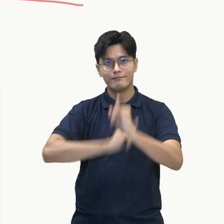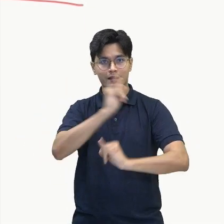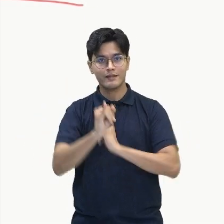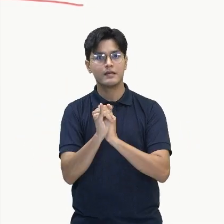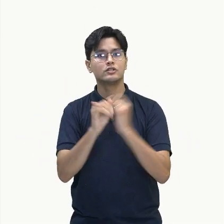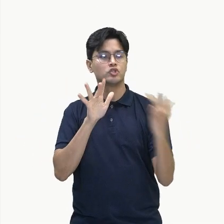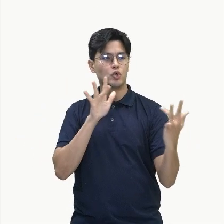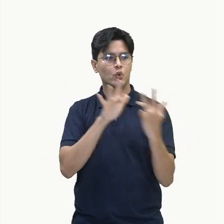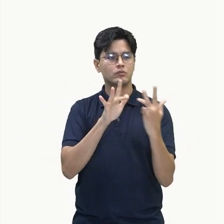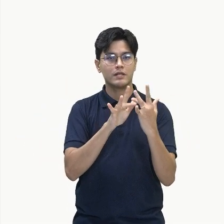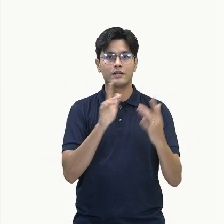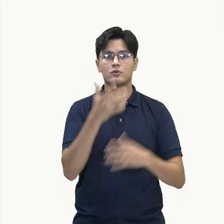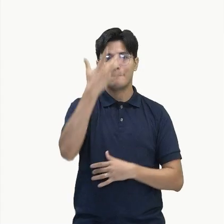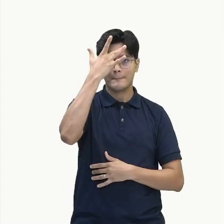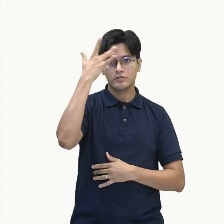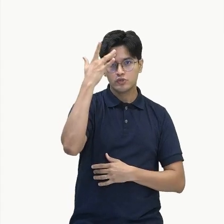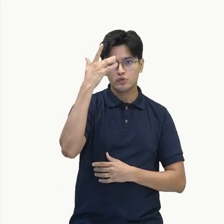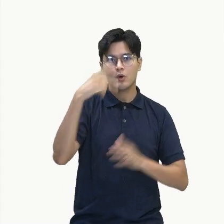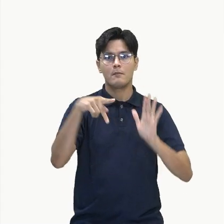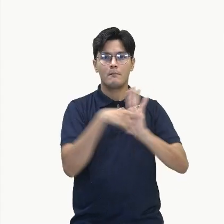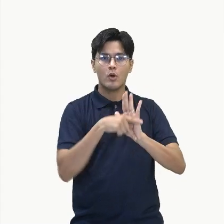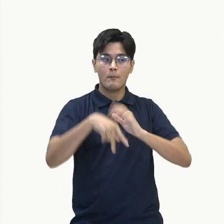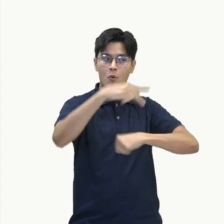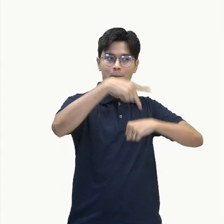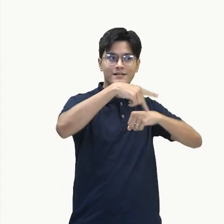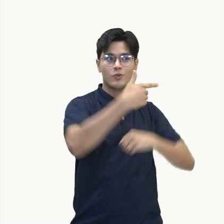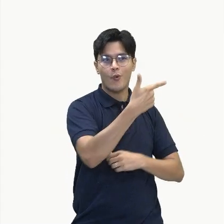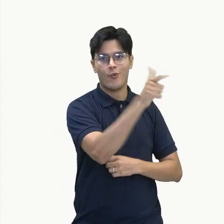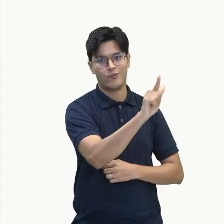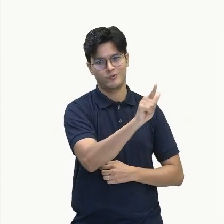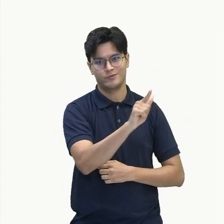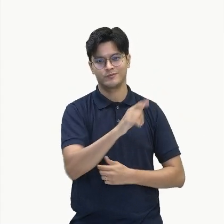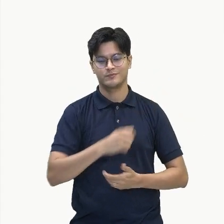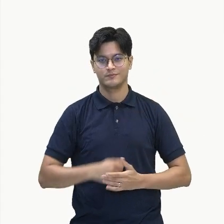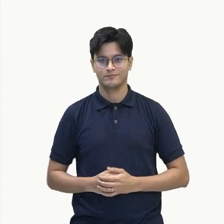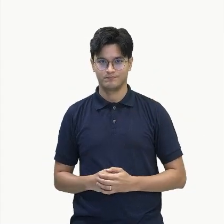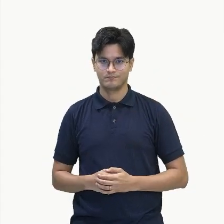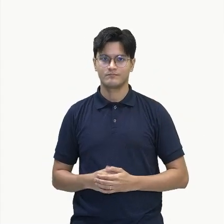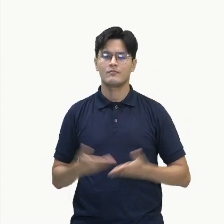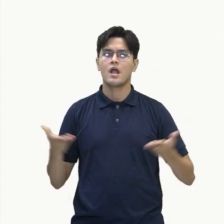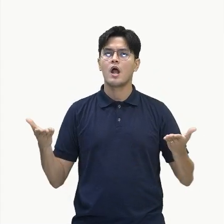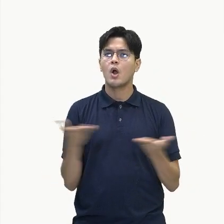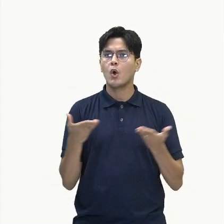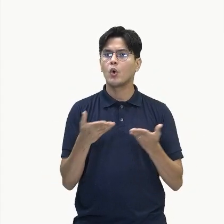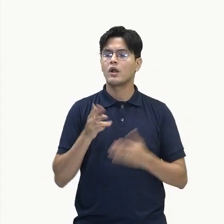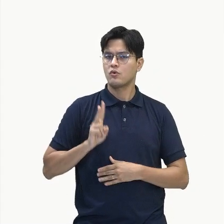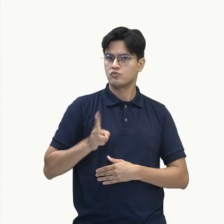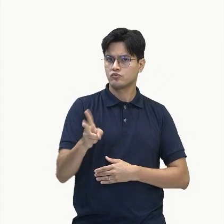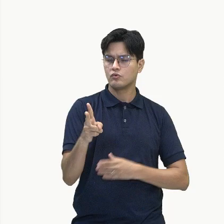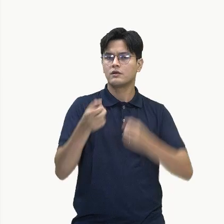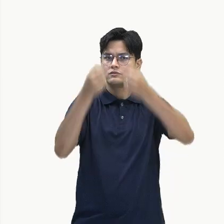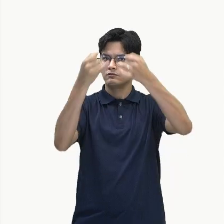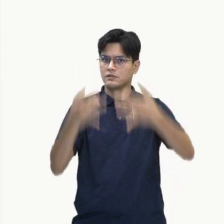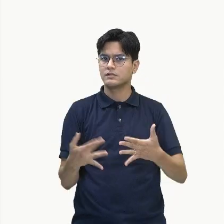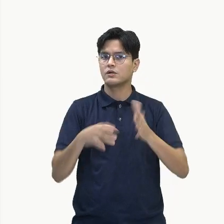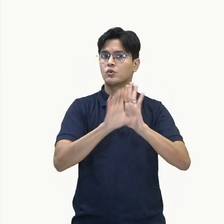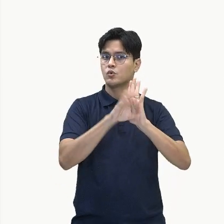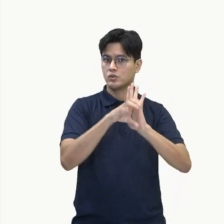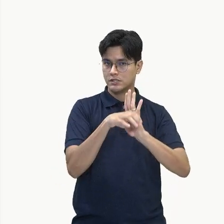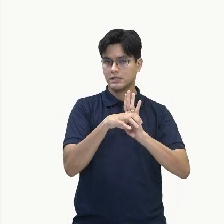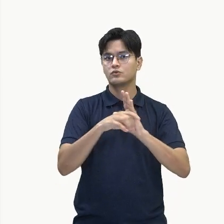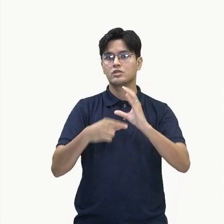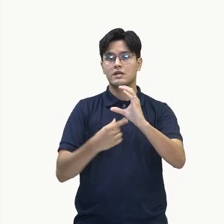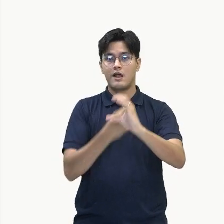mundo. Prosseguindo, a gente vem agora para a definição do que seria, né, do que é o capitalismo. O